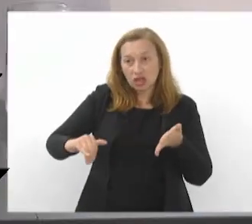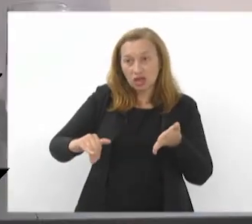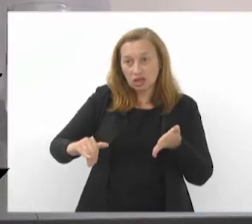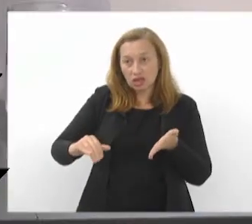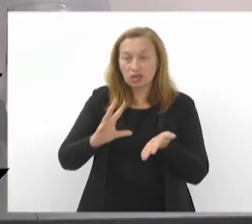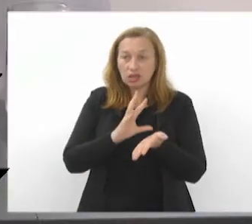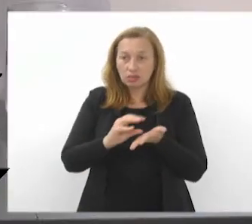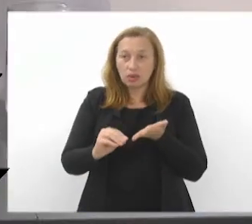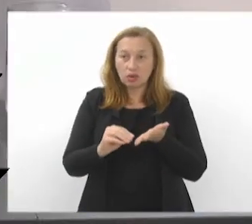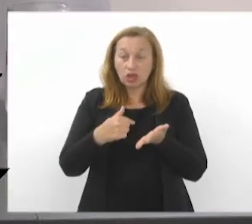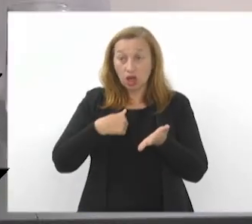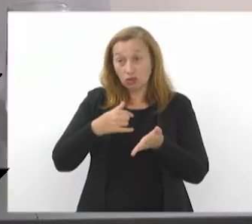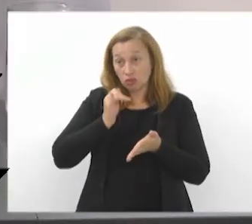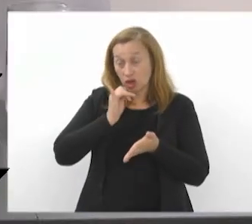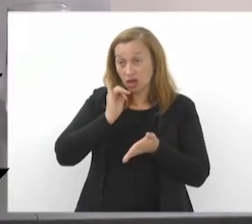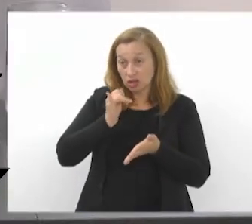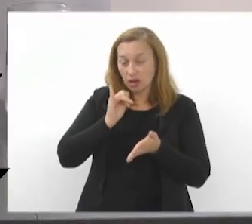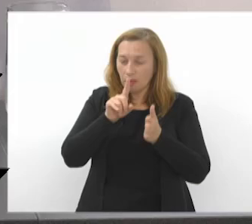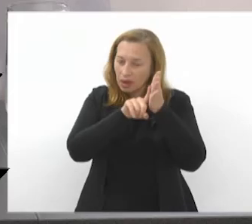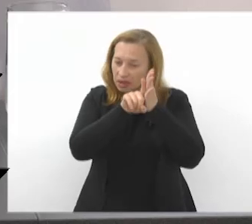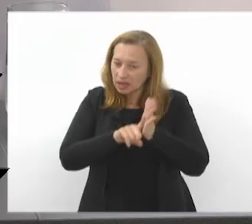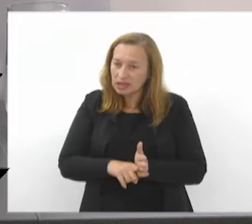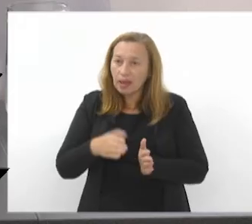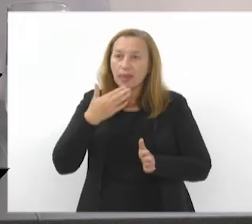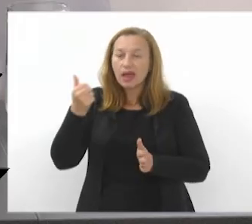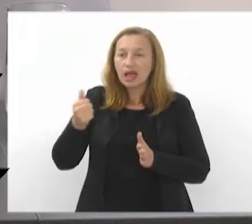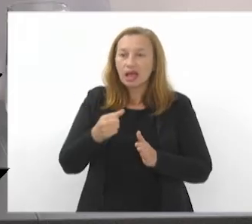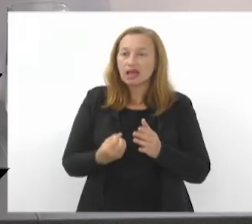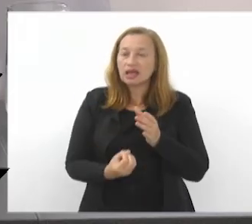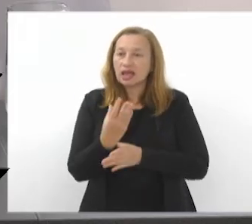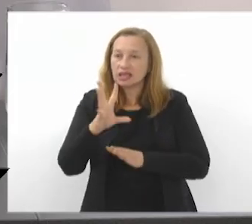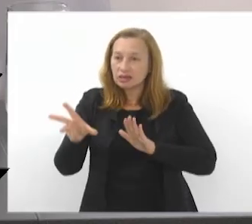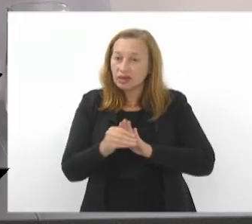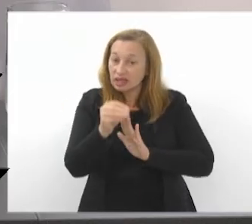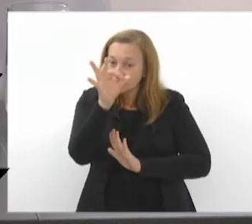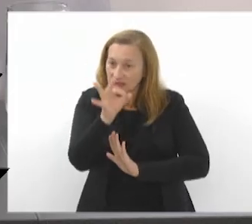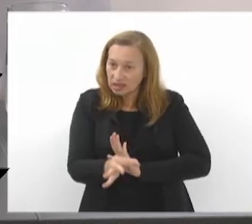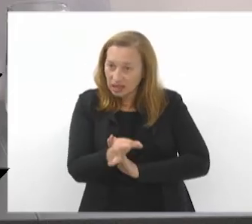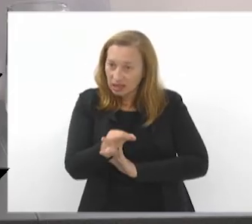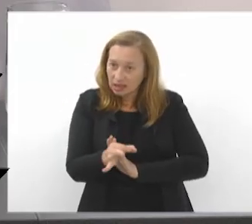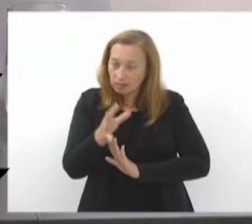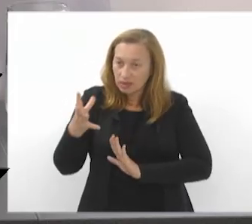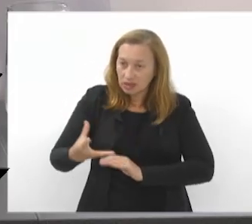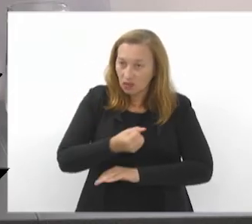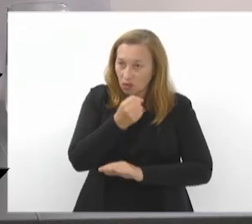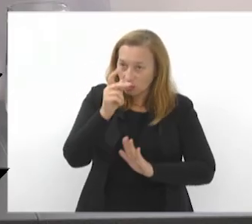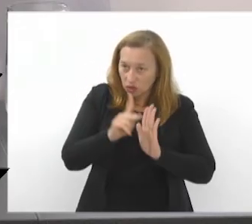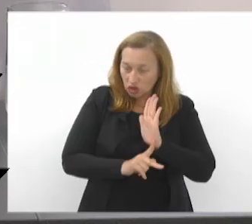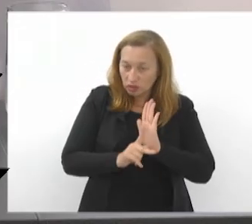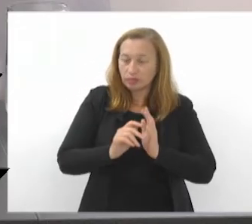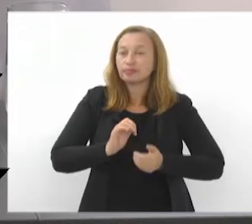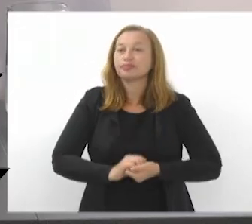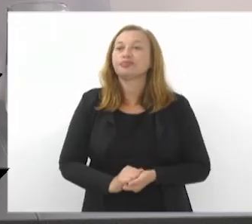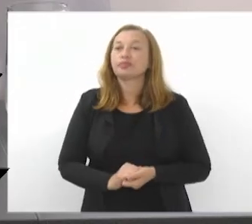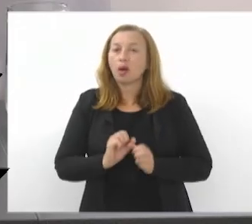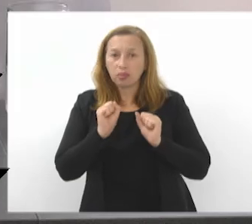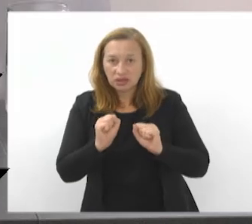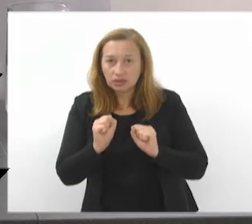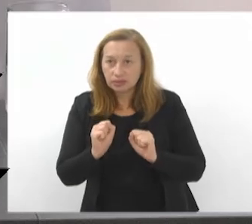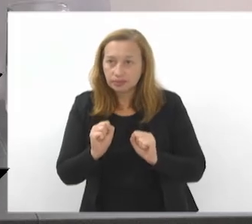para a gente analisar com mais calma e fazer as emendas necessárias a eventualmente salvar o projeto. Pode